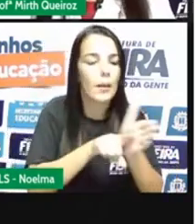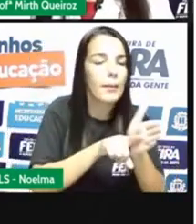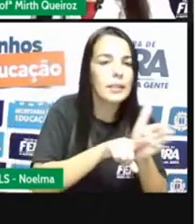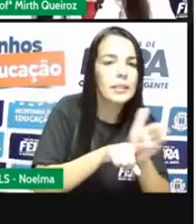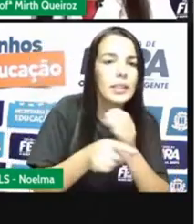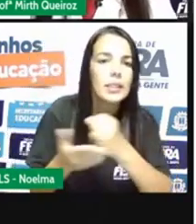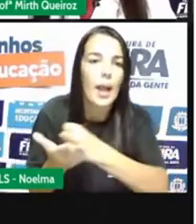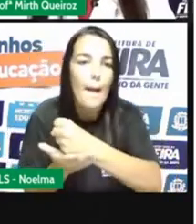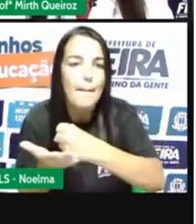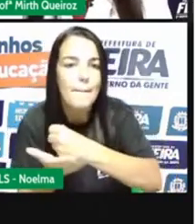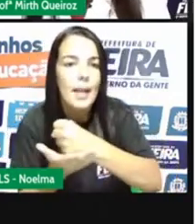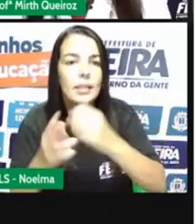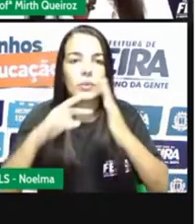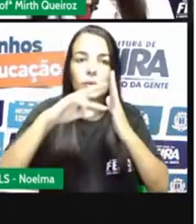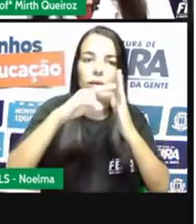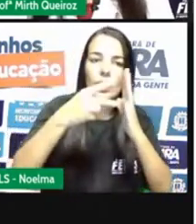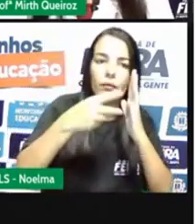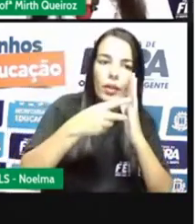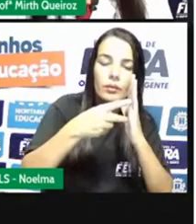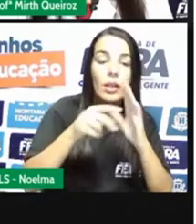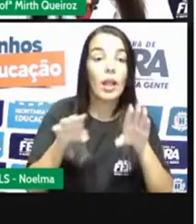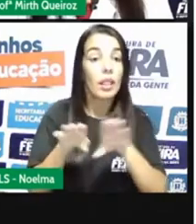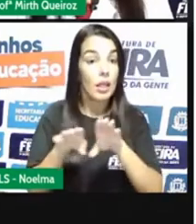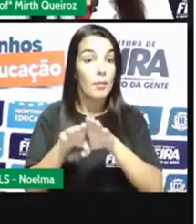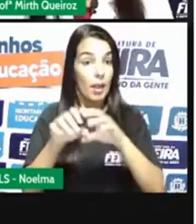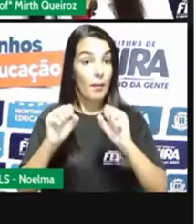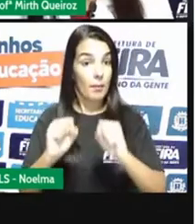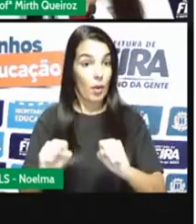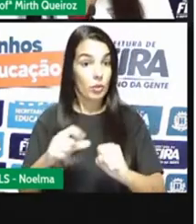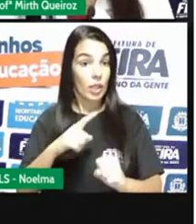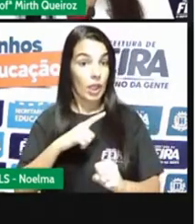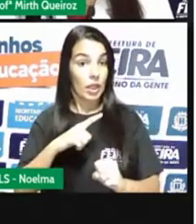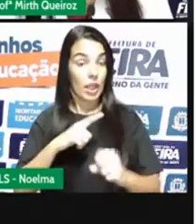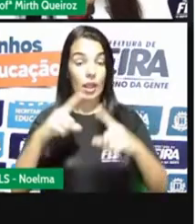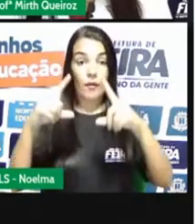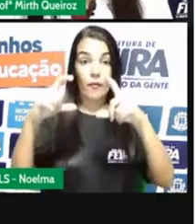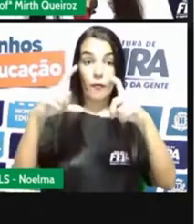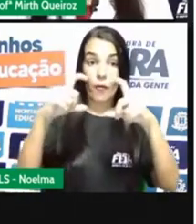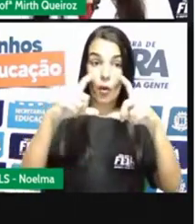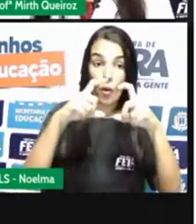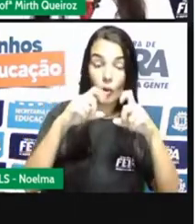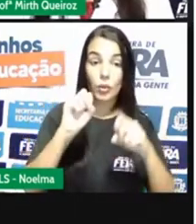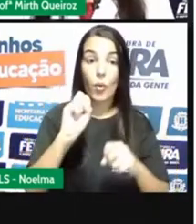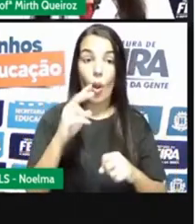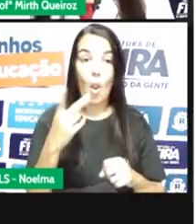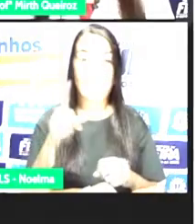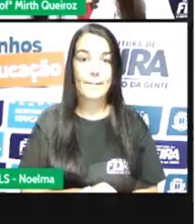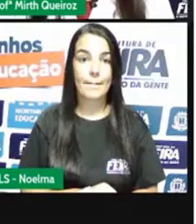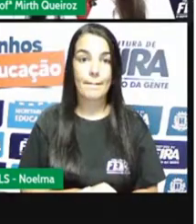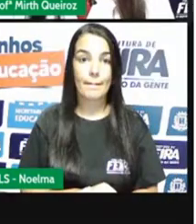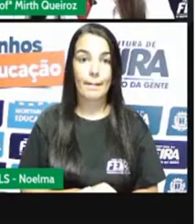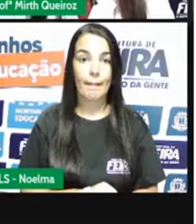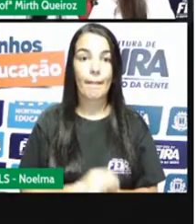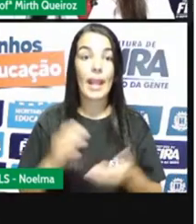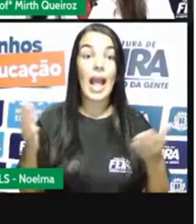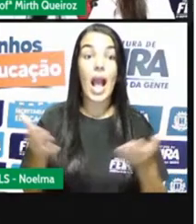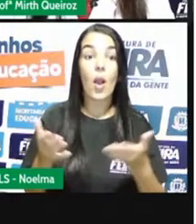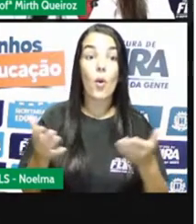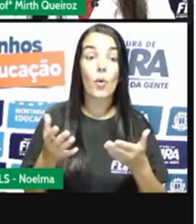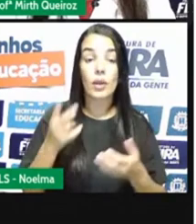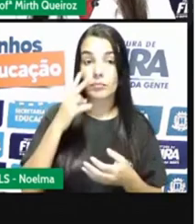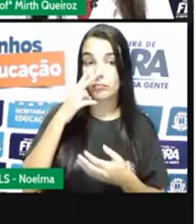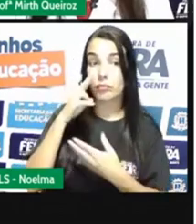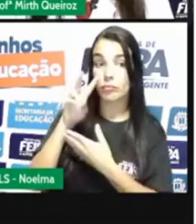teoria ou um conceito, ou pode utilizar aí recursos visuais, que é o caso dos gráficos ou imagens, certo? Agora